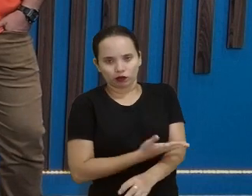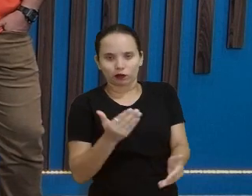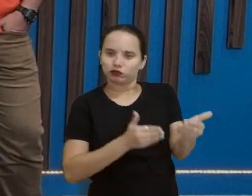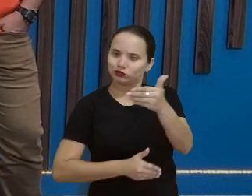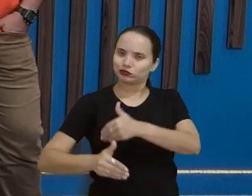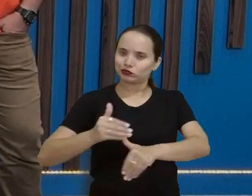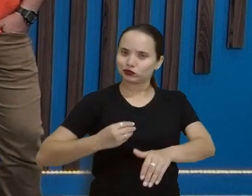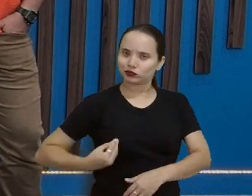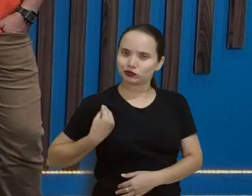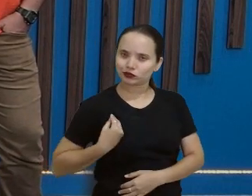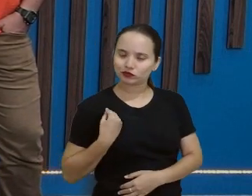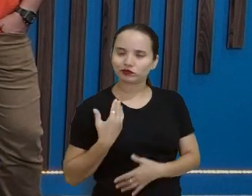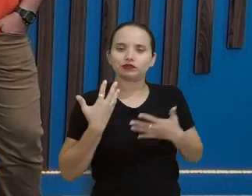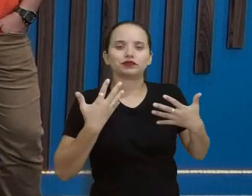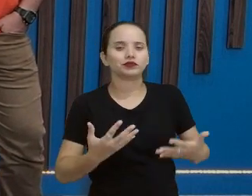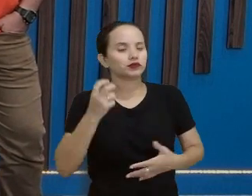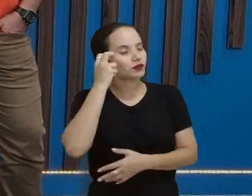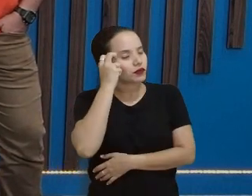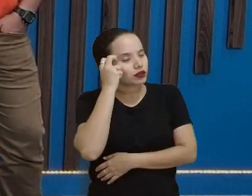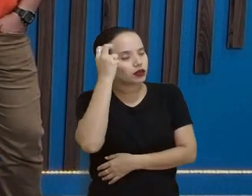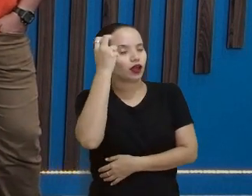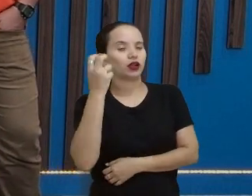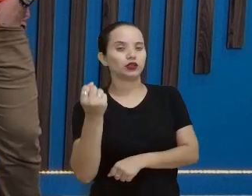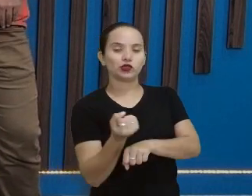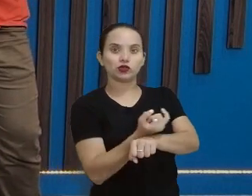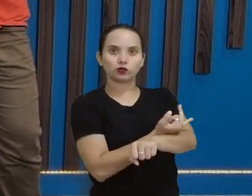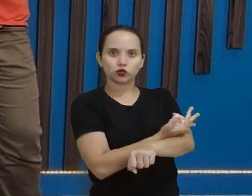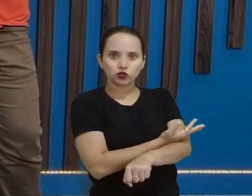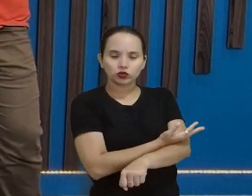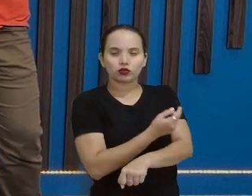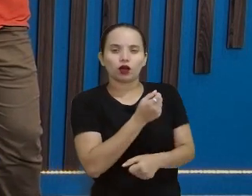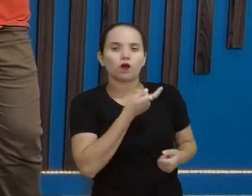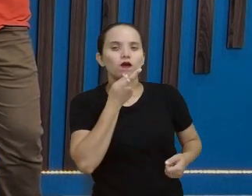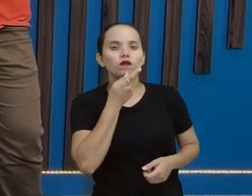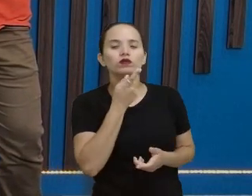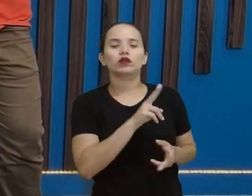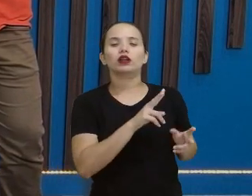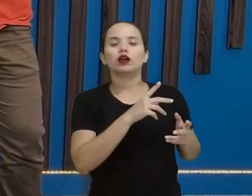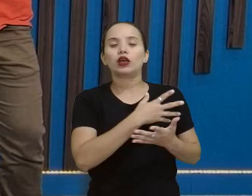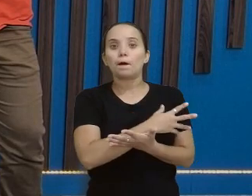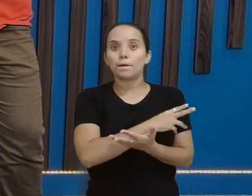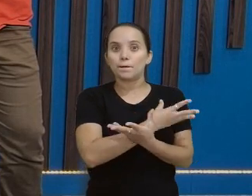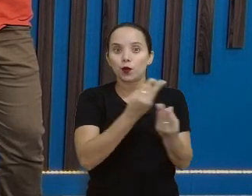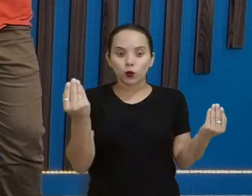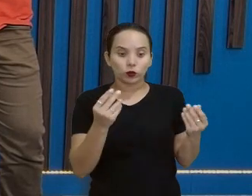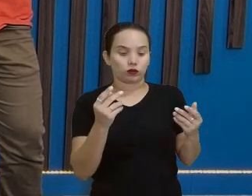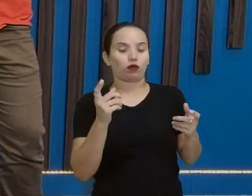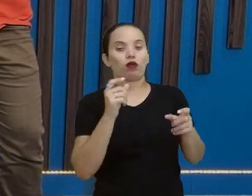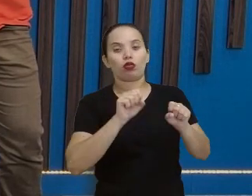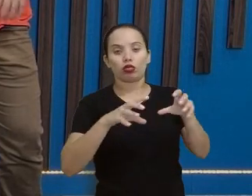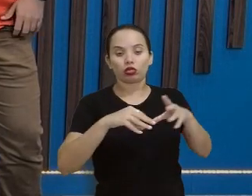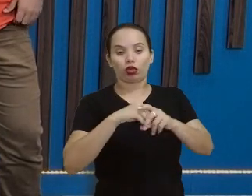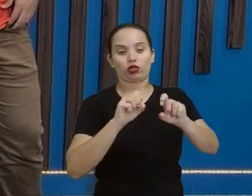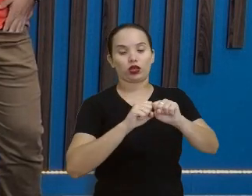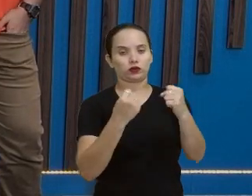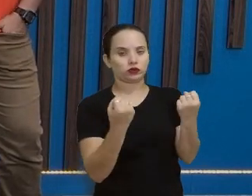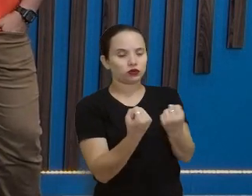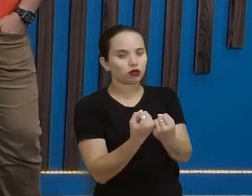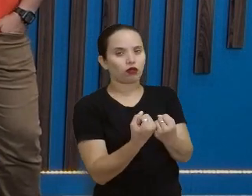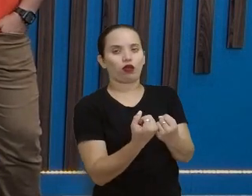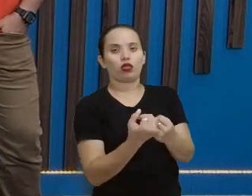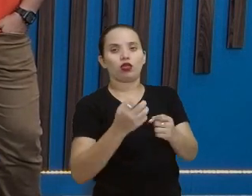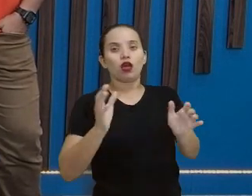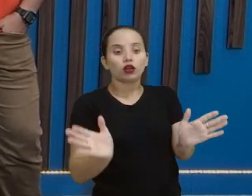falar dessa inteligência emocional é dizer que muitas vezes a nossa sociedade ela vem incentivando